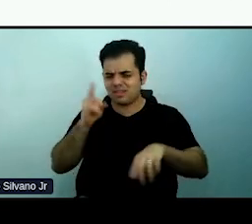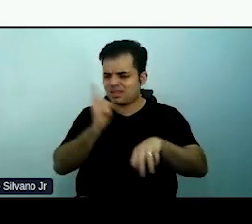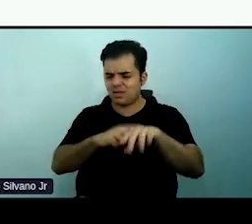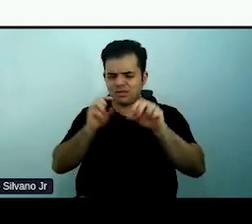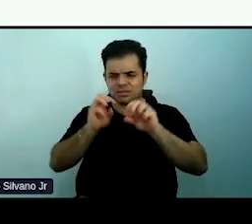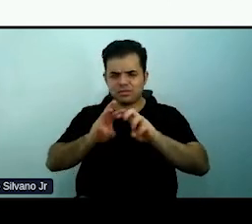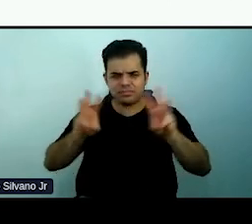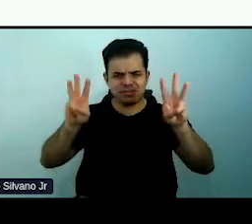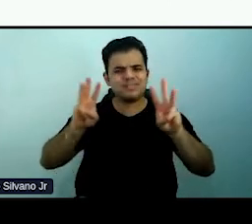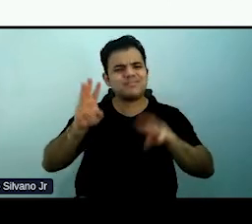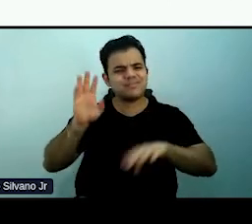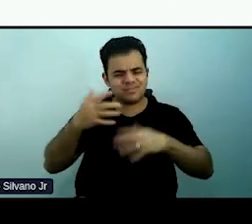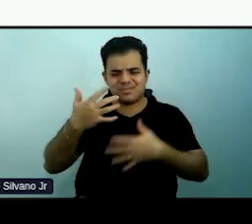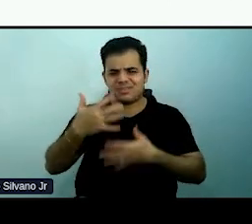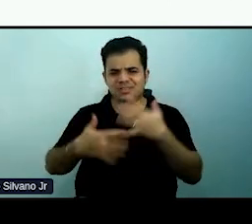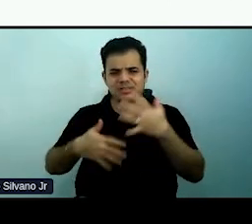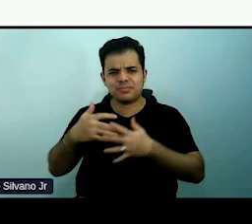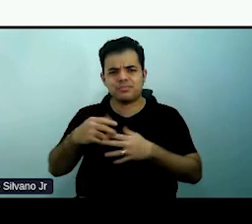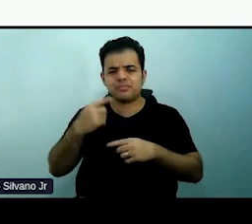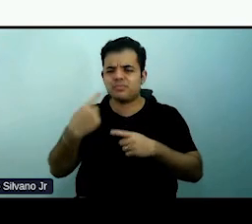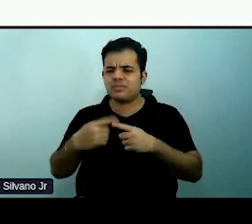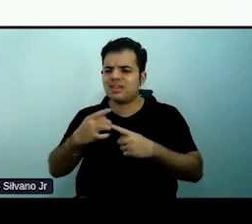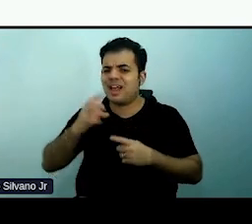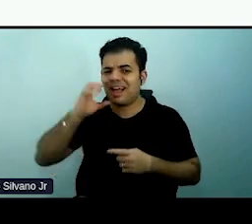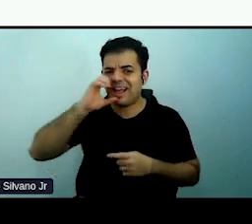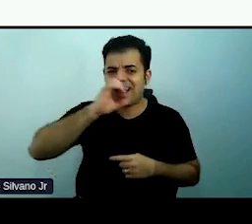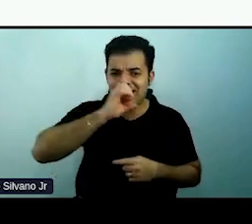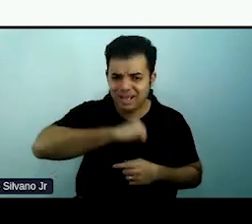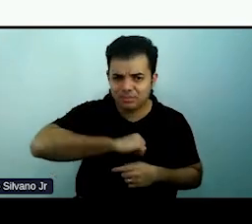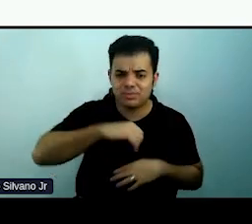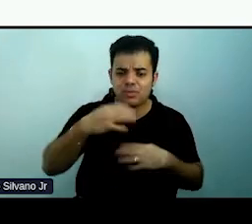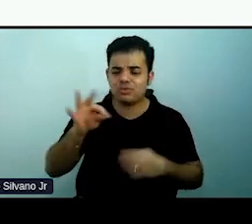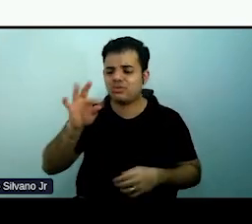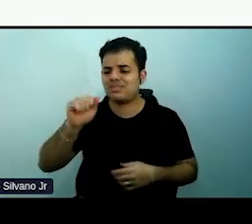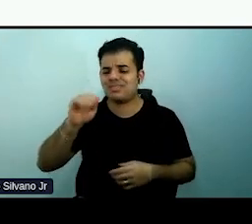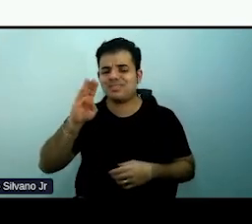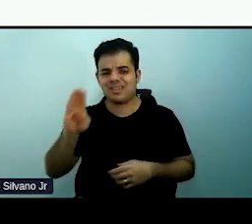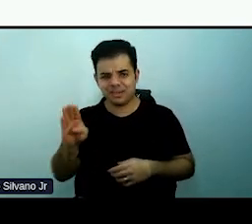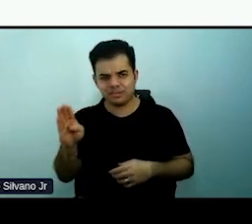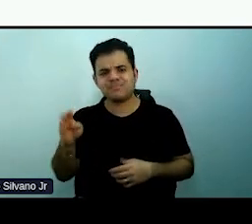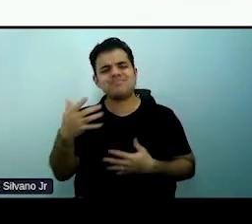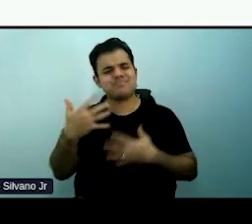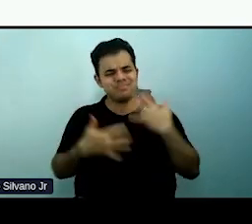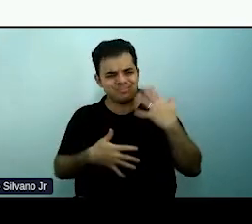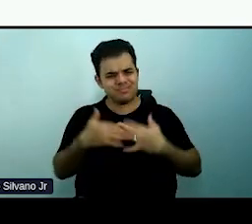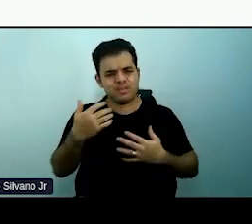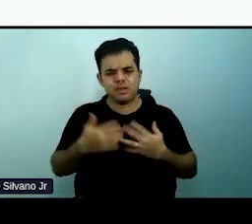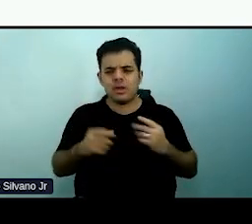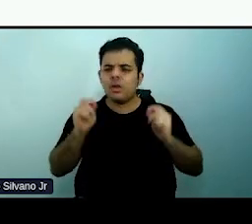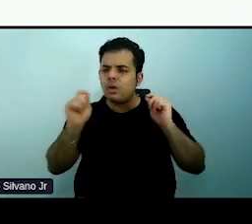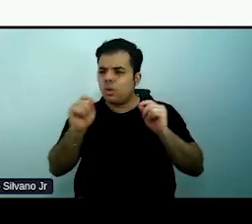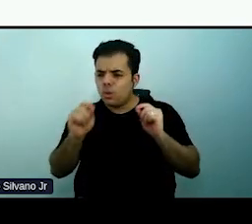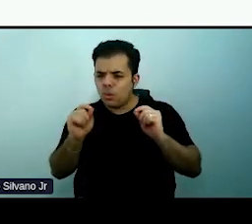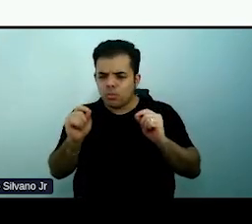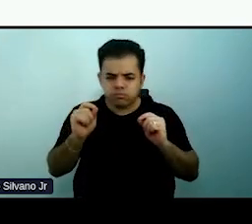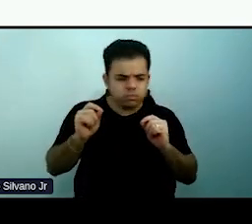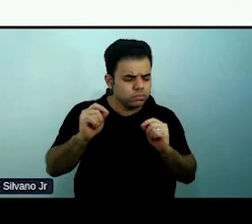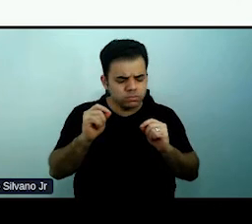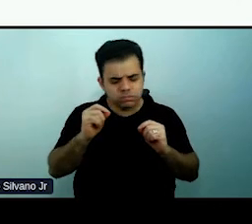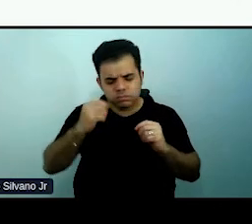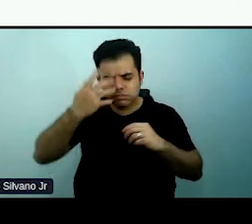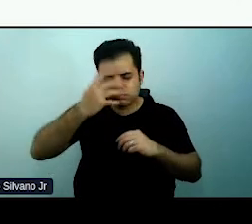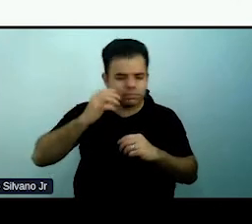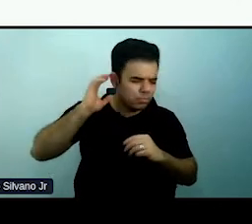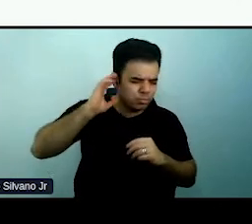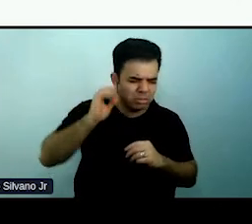navega normalmente com teclas de atalho rápido ou somente tab. Então, a gente fica sem saber, de fato, o que